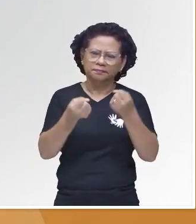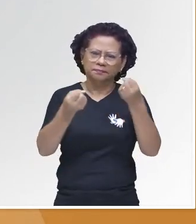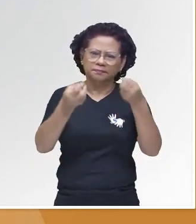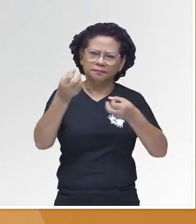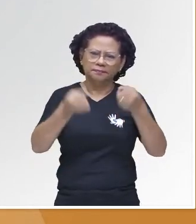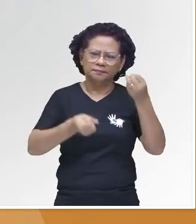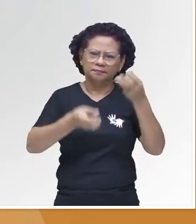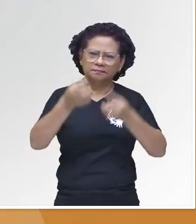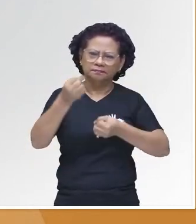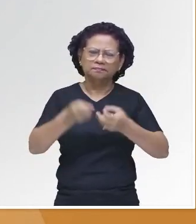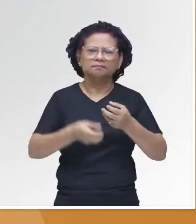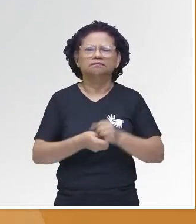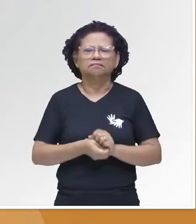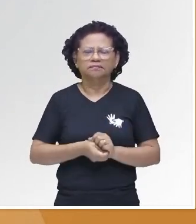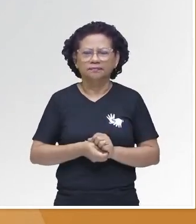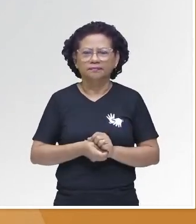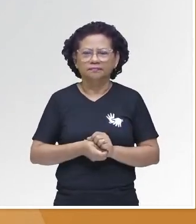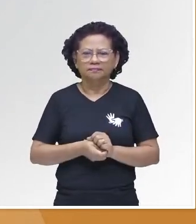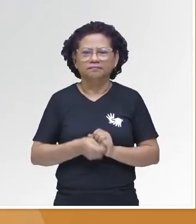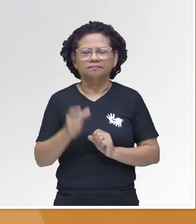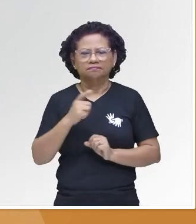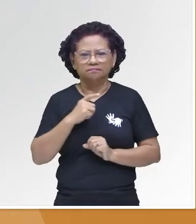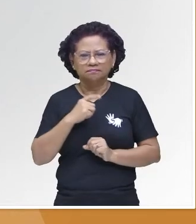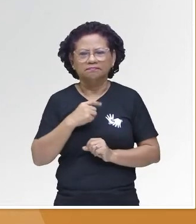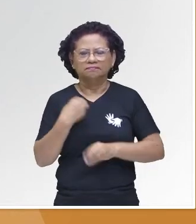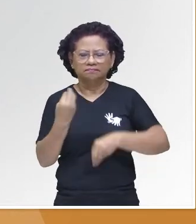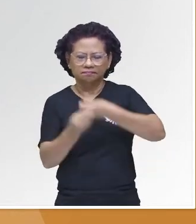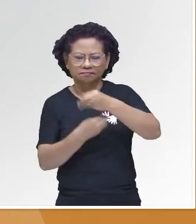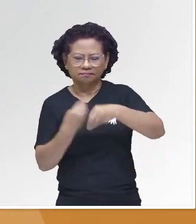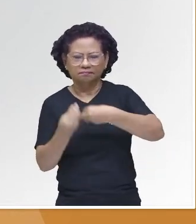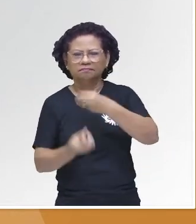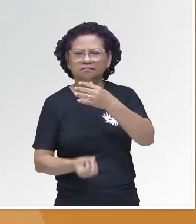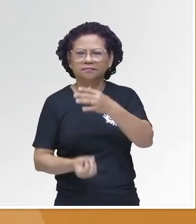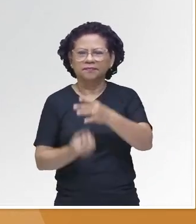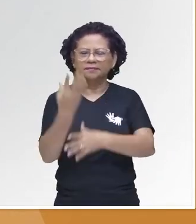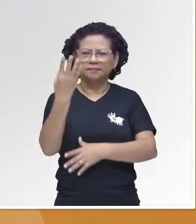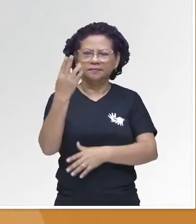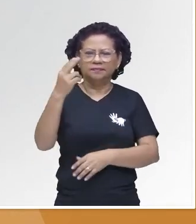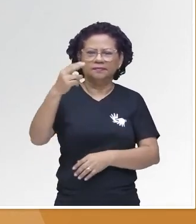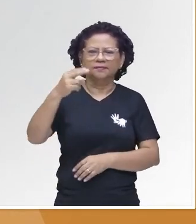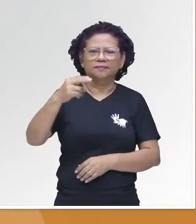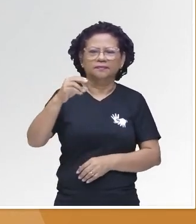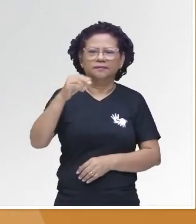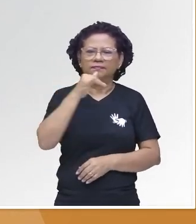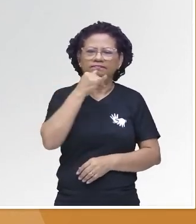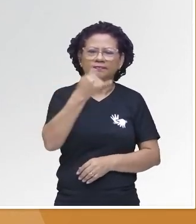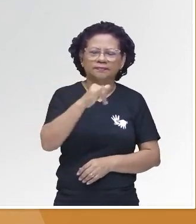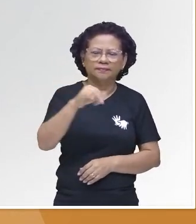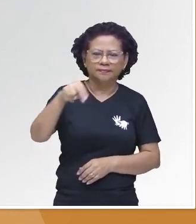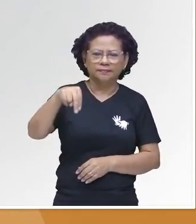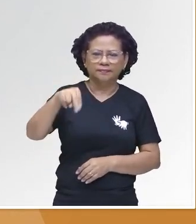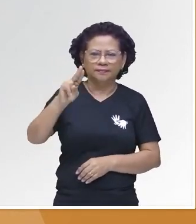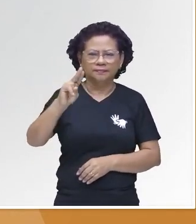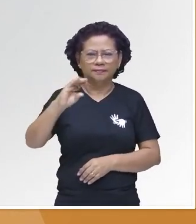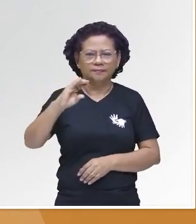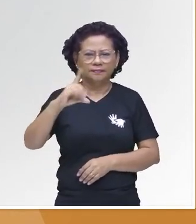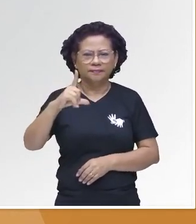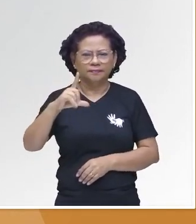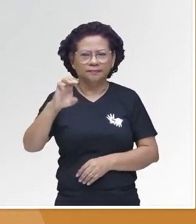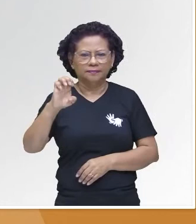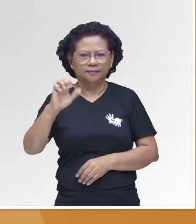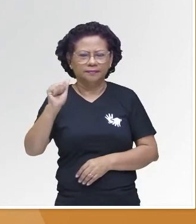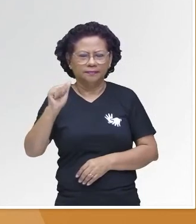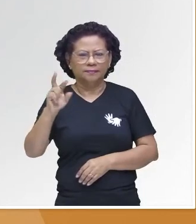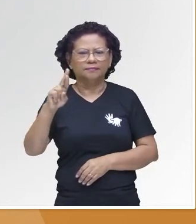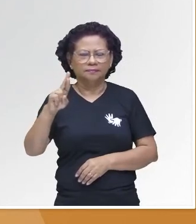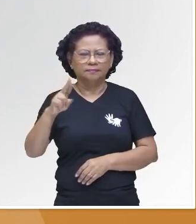professora Yara a respeito dessa formação da energia nuclear, né, chamada de energia do futuro,